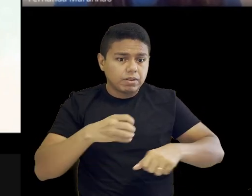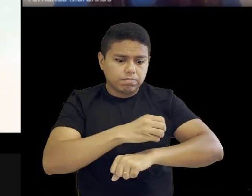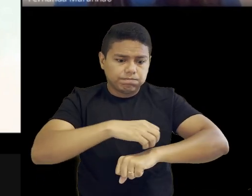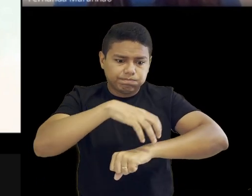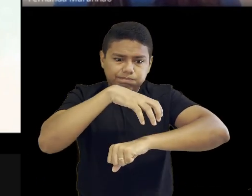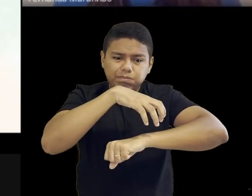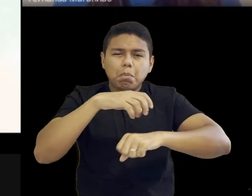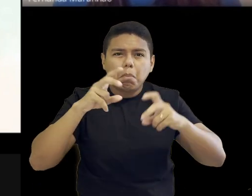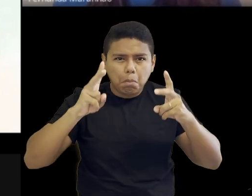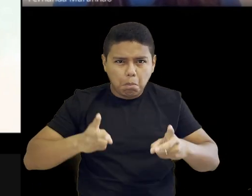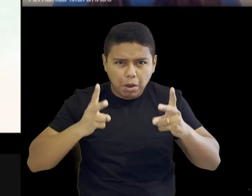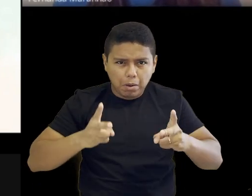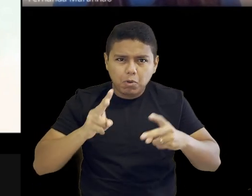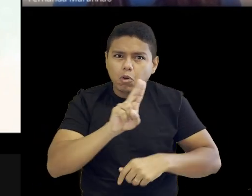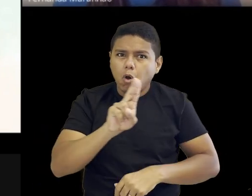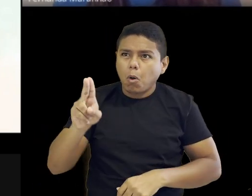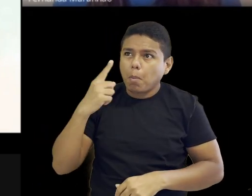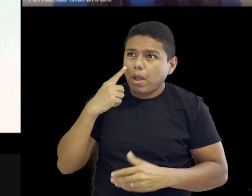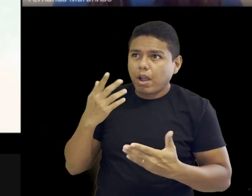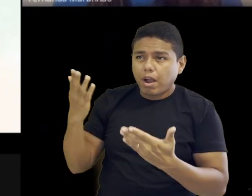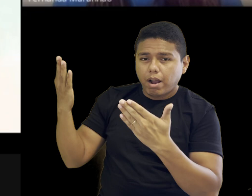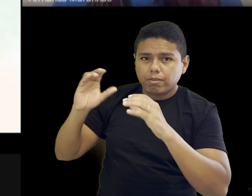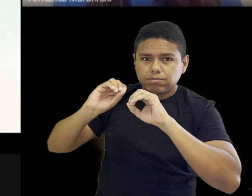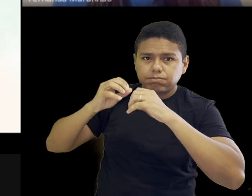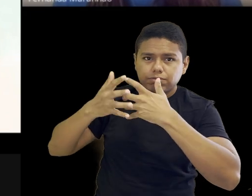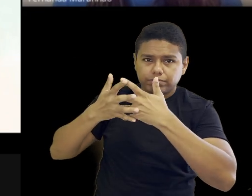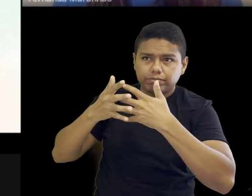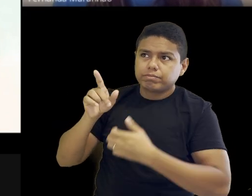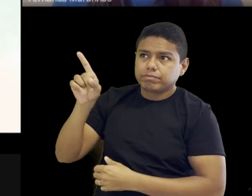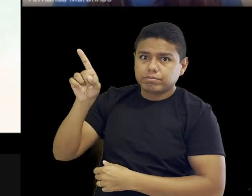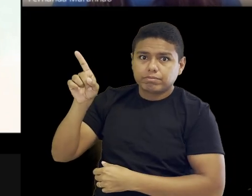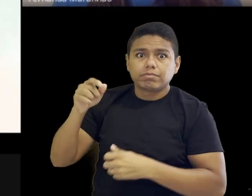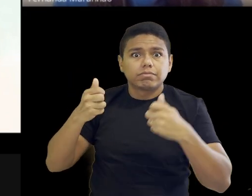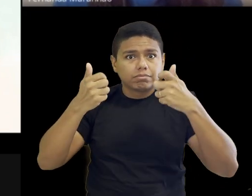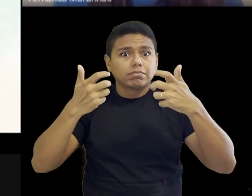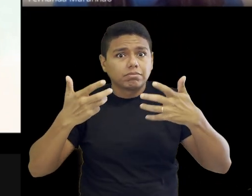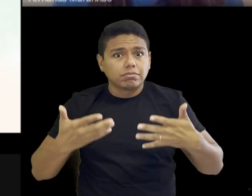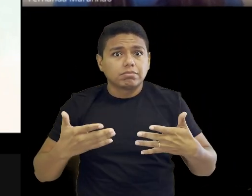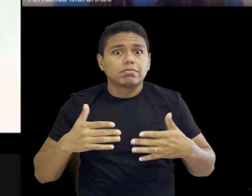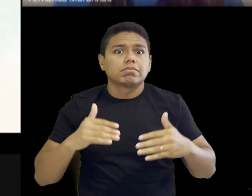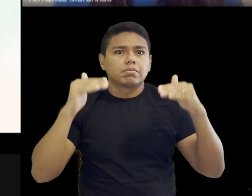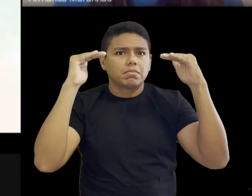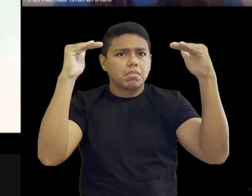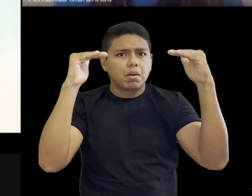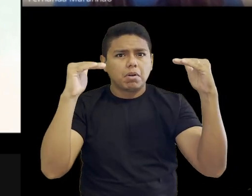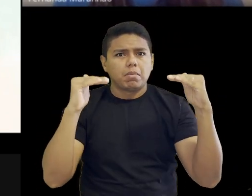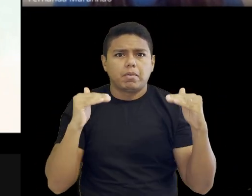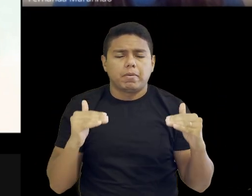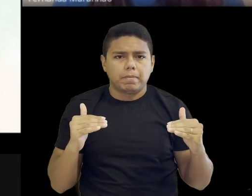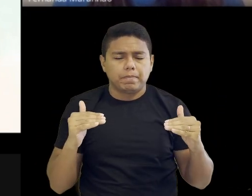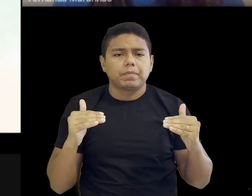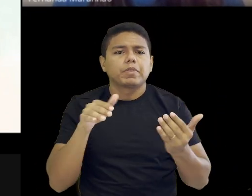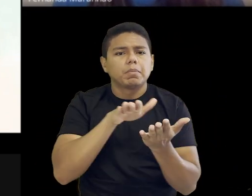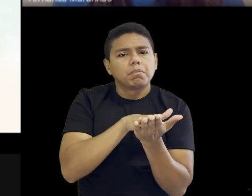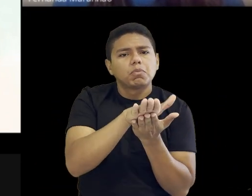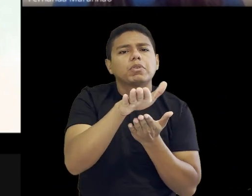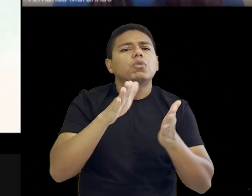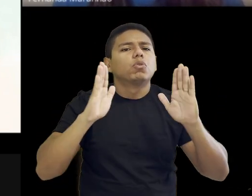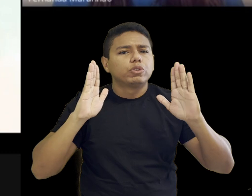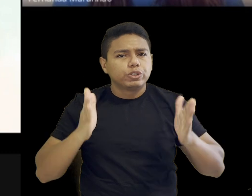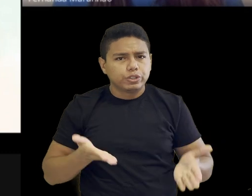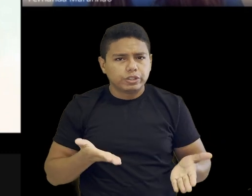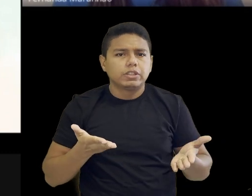sangramento e a formação de um hematoma subcoriônico. Essa é uma meta-análise bastante conhecida do Metódios,